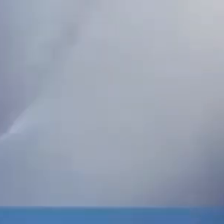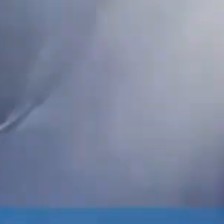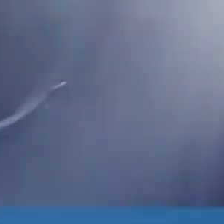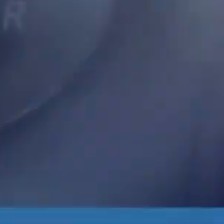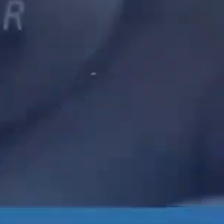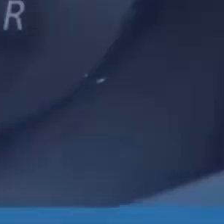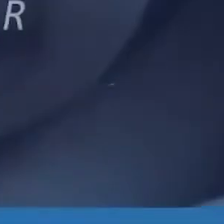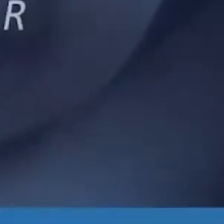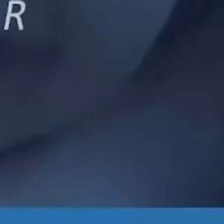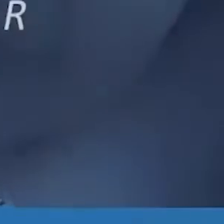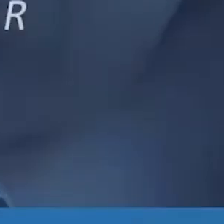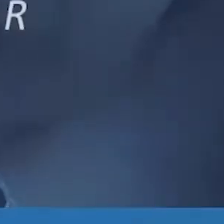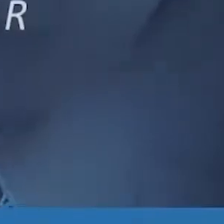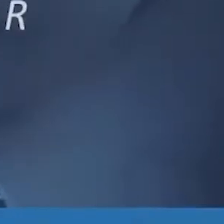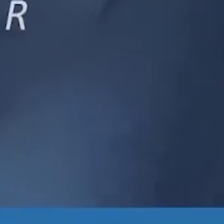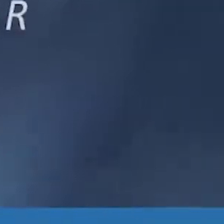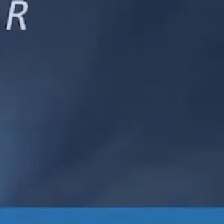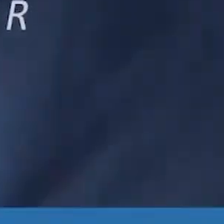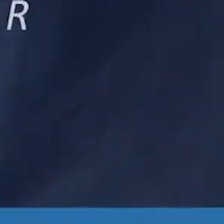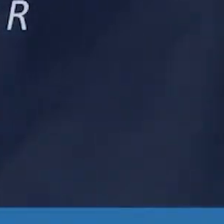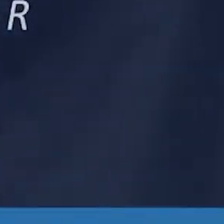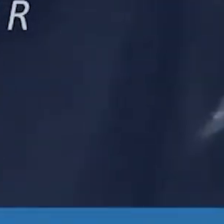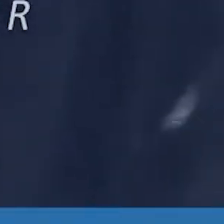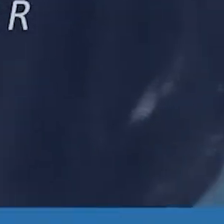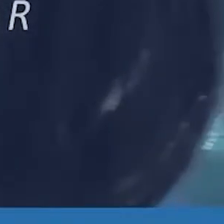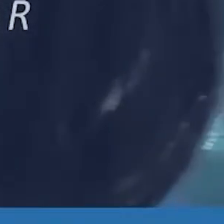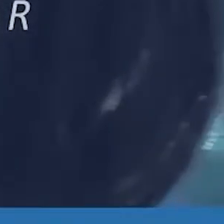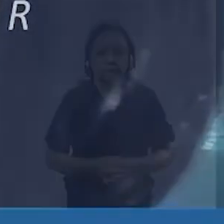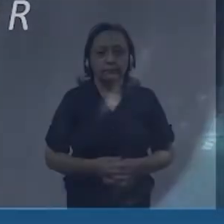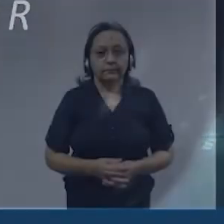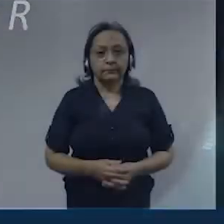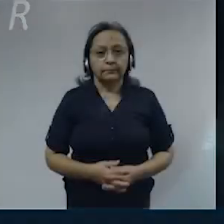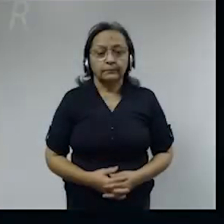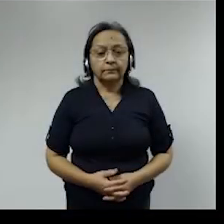Enquanto não passa, conheça o novo jeito Quali de ajudar.